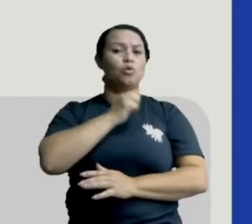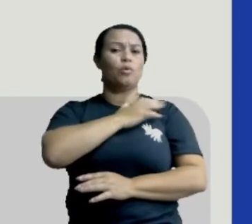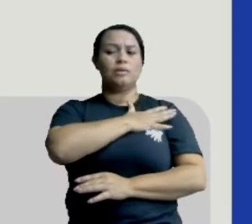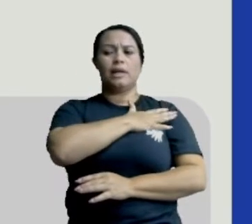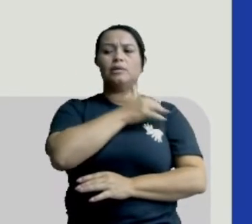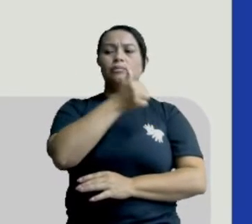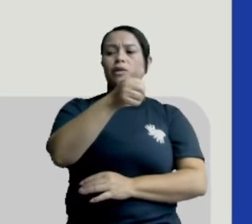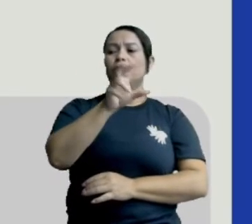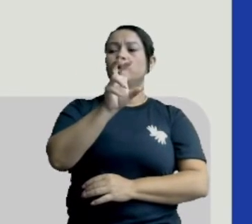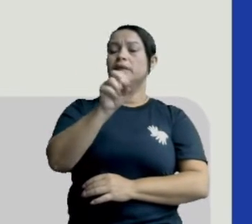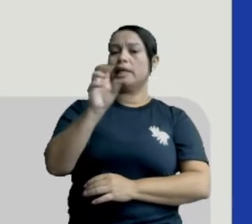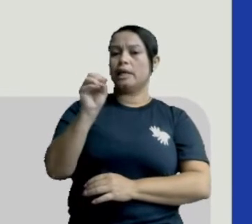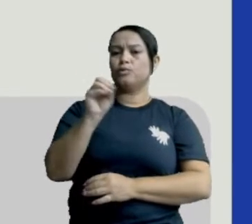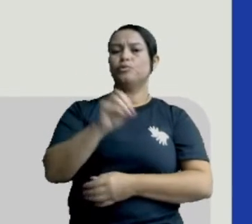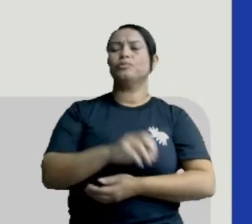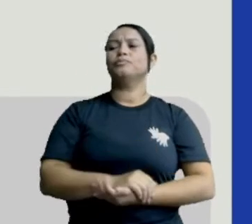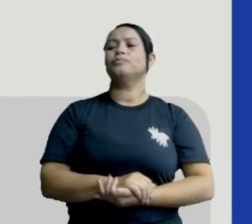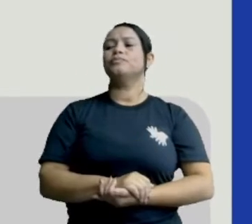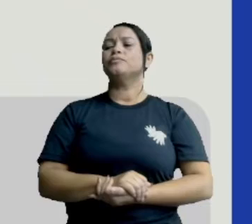com 1.500